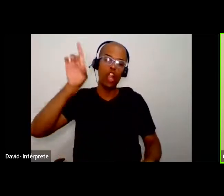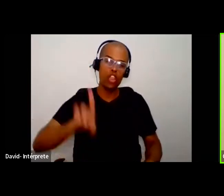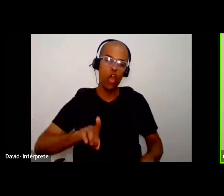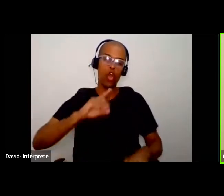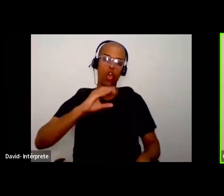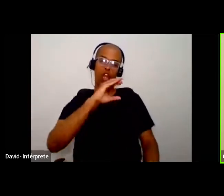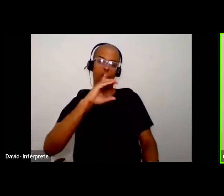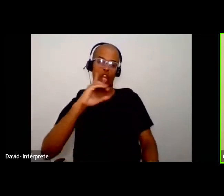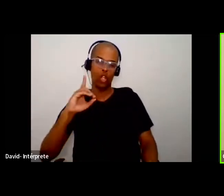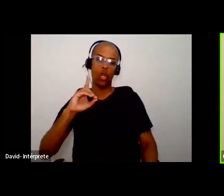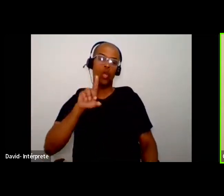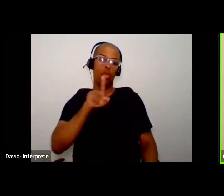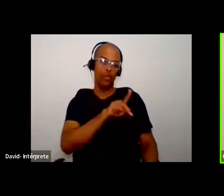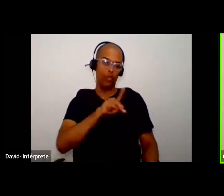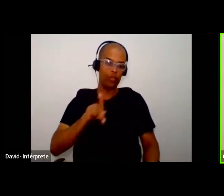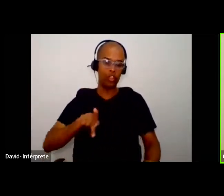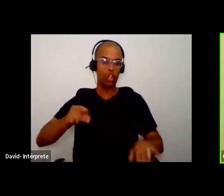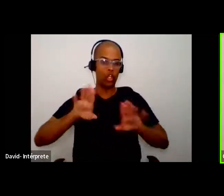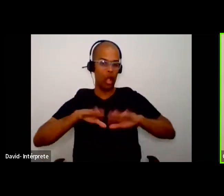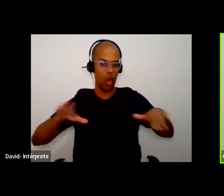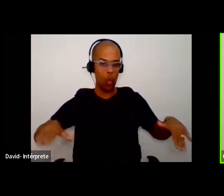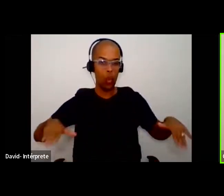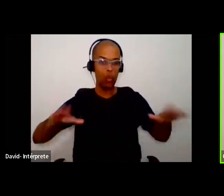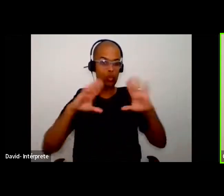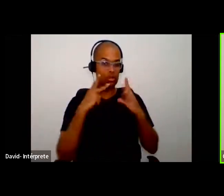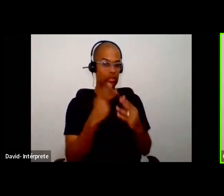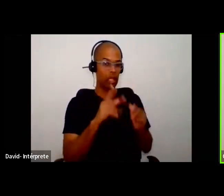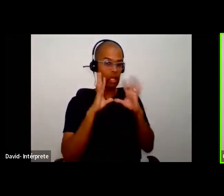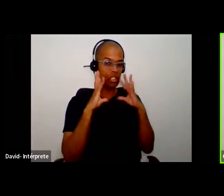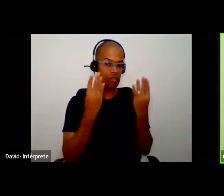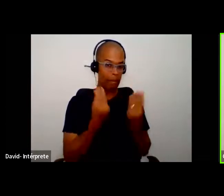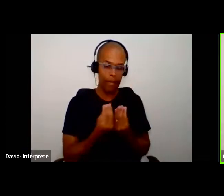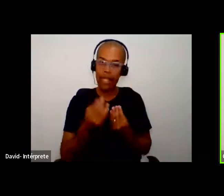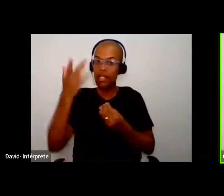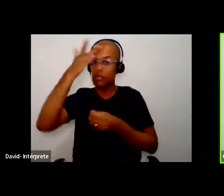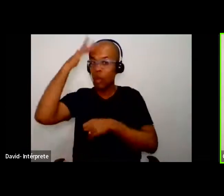coordenadores, professores, alunos, os pais dos alunos, os funcionários.